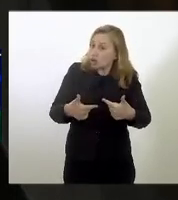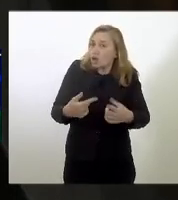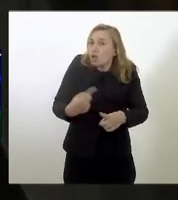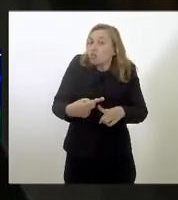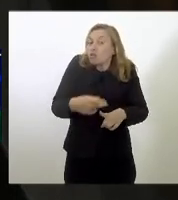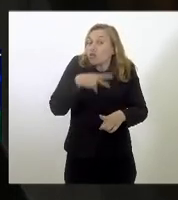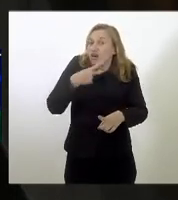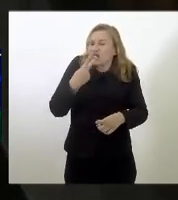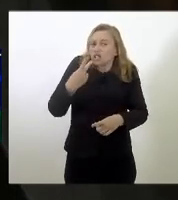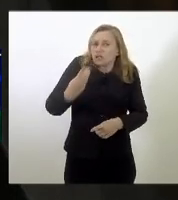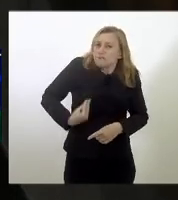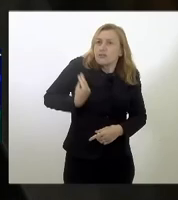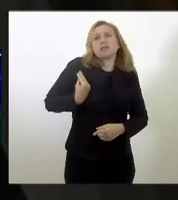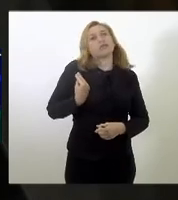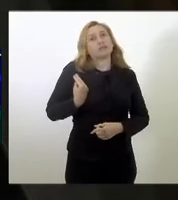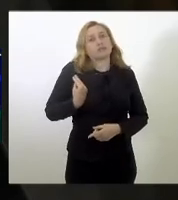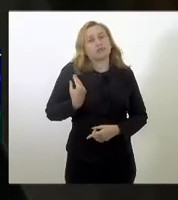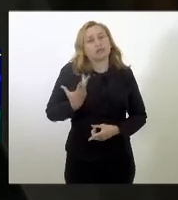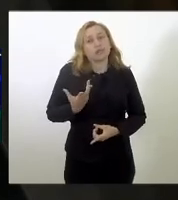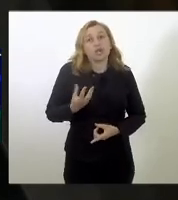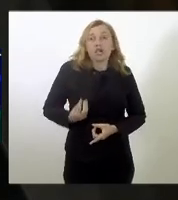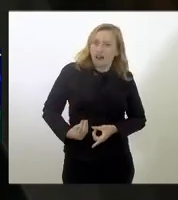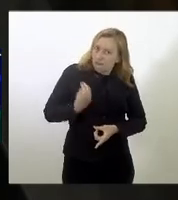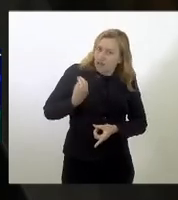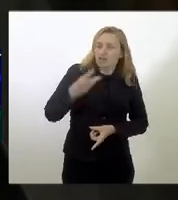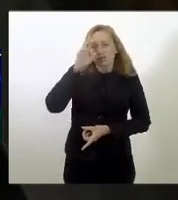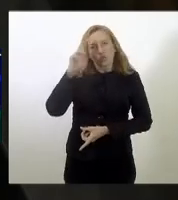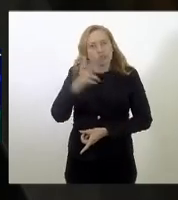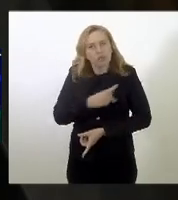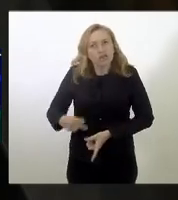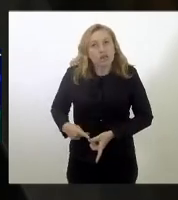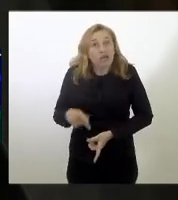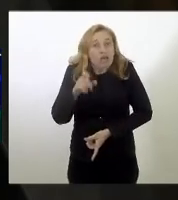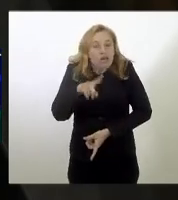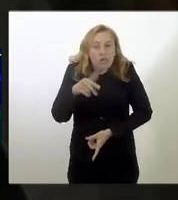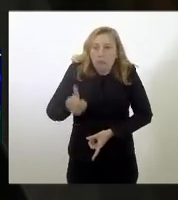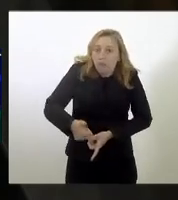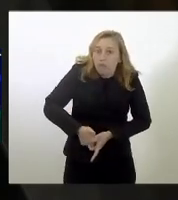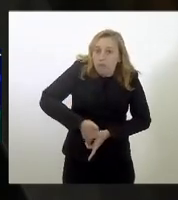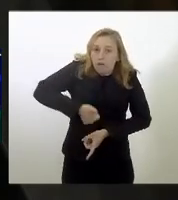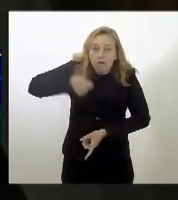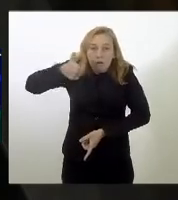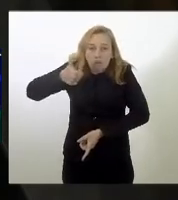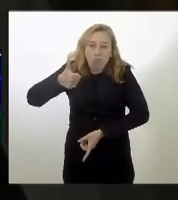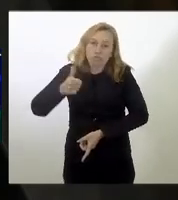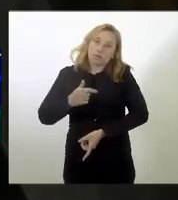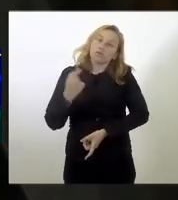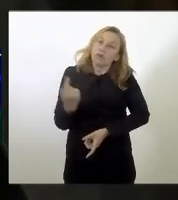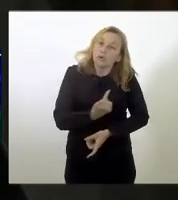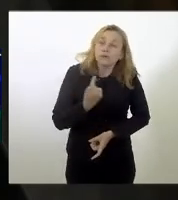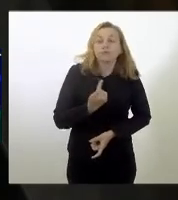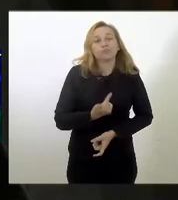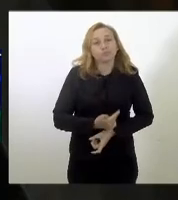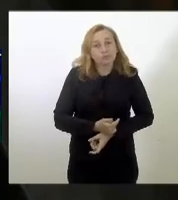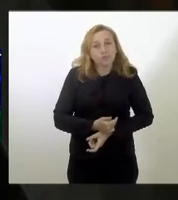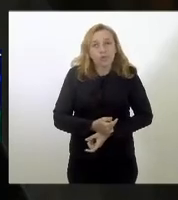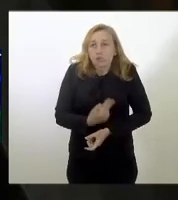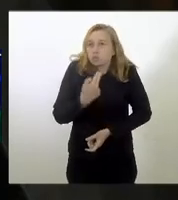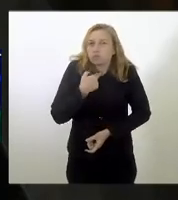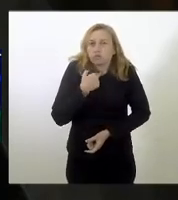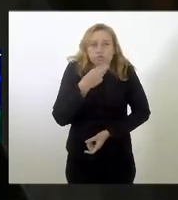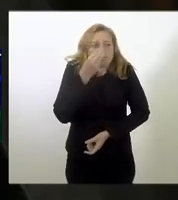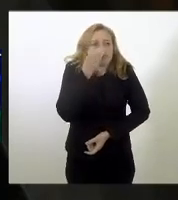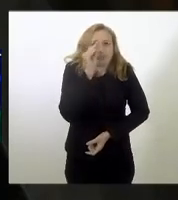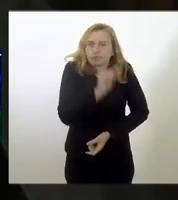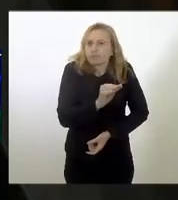vidas. De vida. E a vida, presidente, é o bem mais precioso que nós temos. E não pode ser